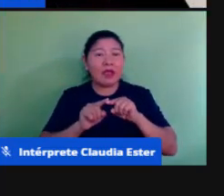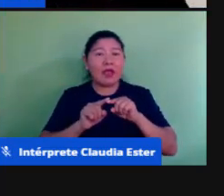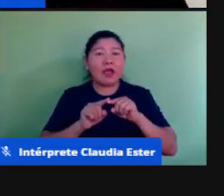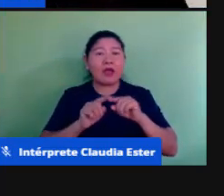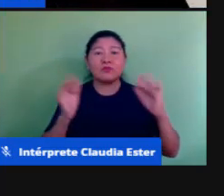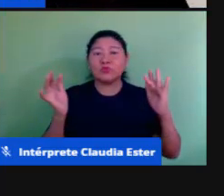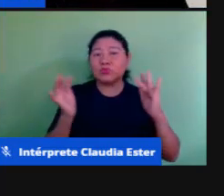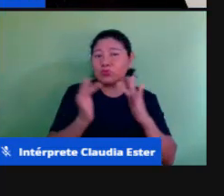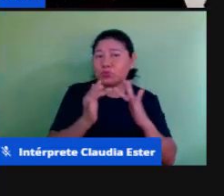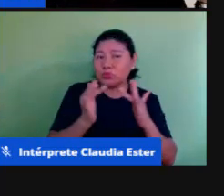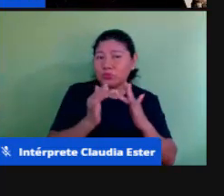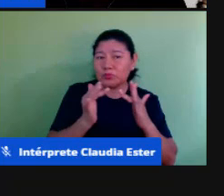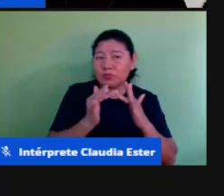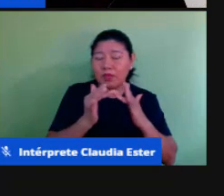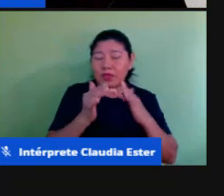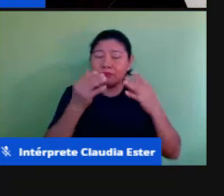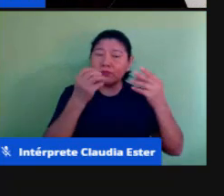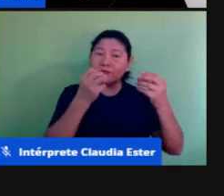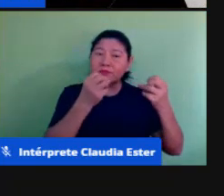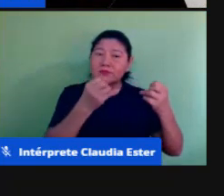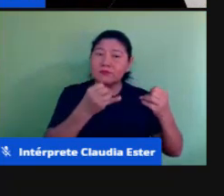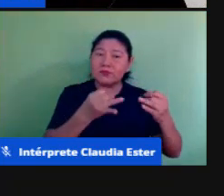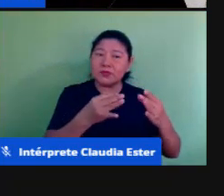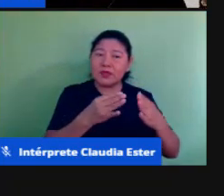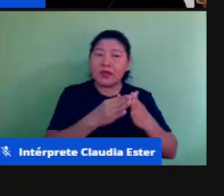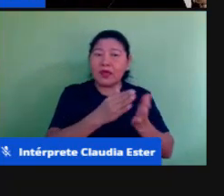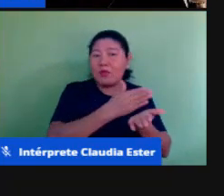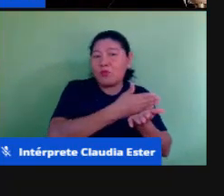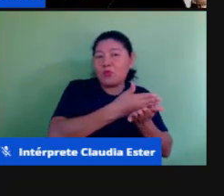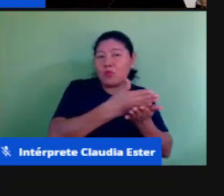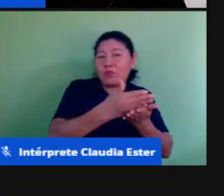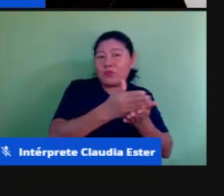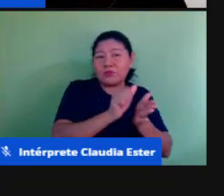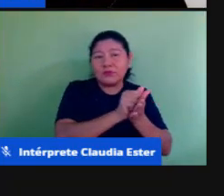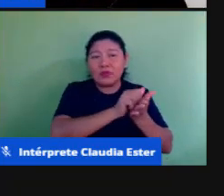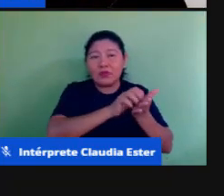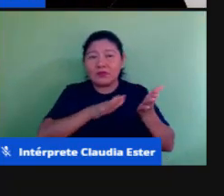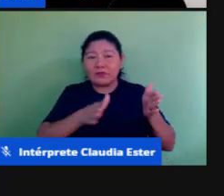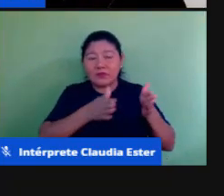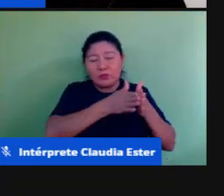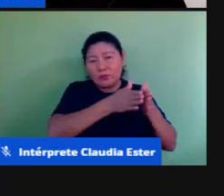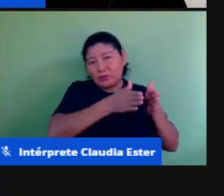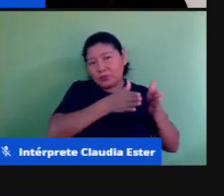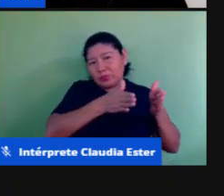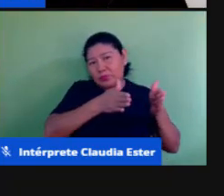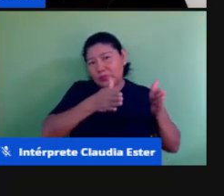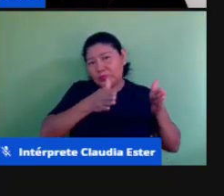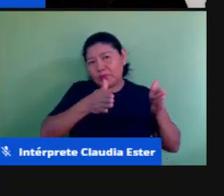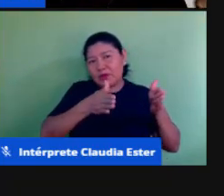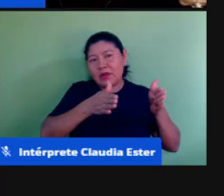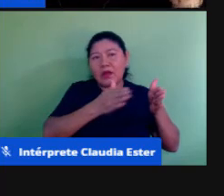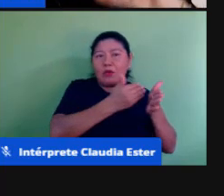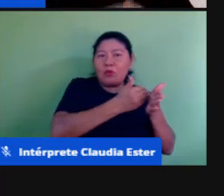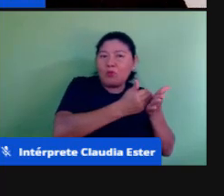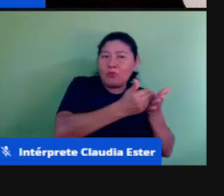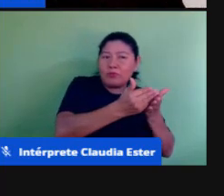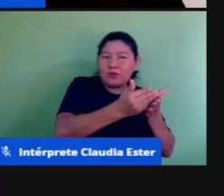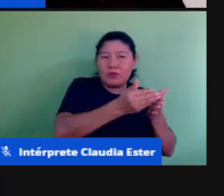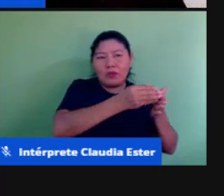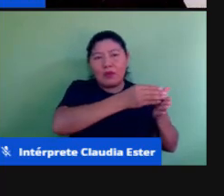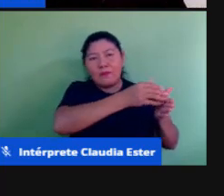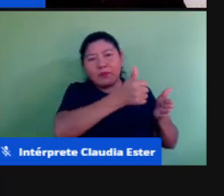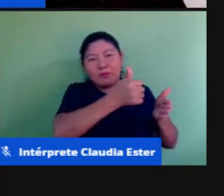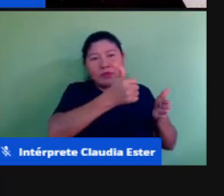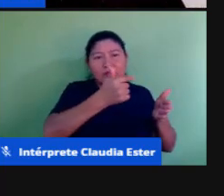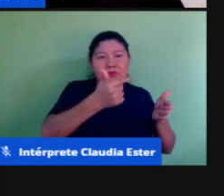uma explicação, né? Um passo a passo de como ele vai estar trabalhando, como é que ele vai ter que falar, tá bom? É